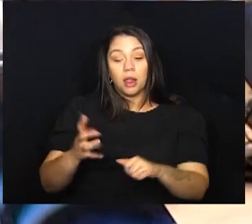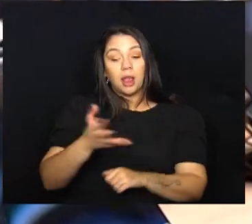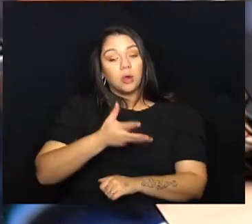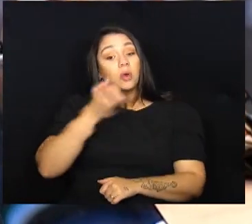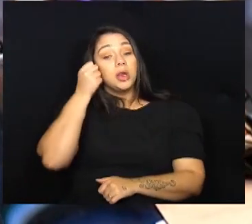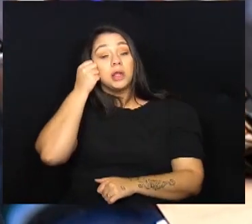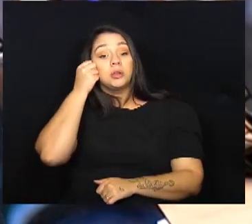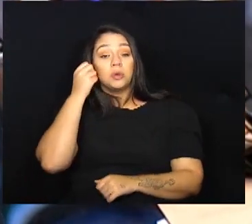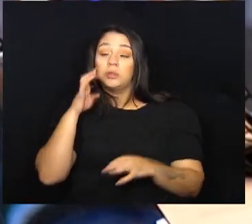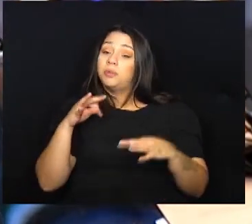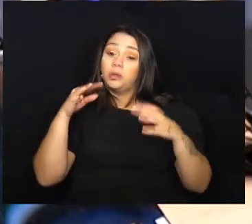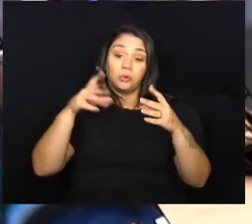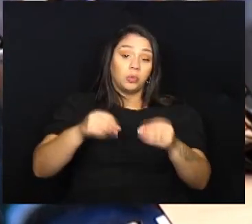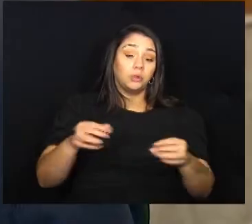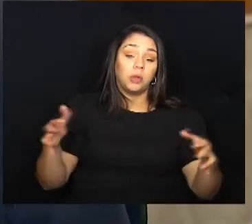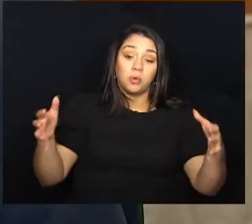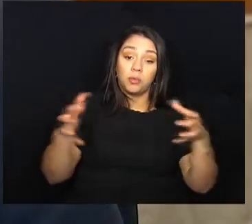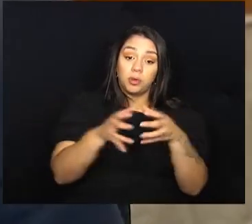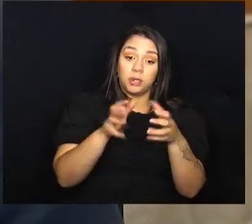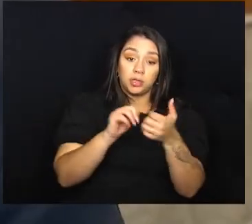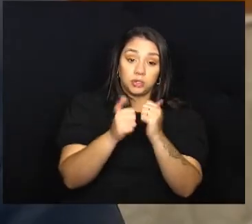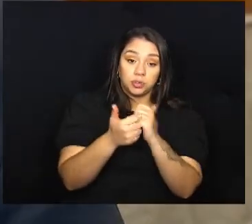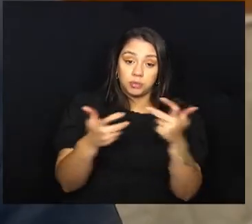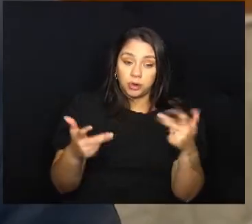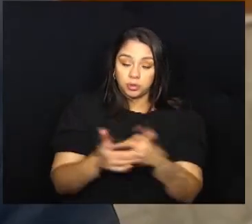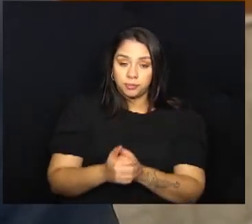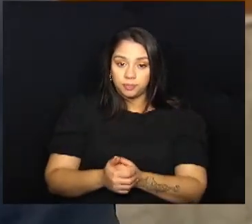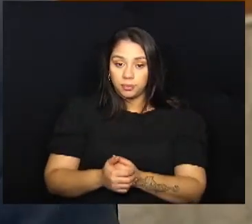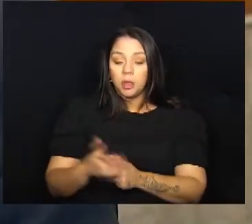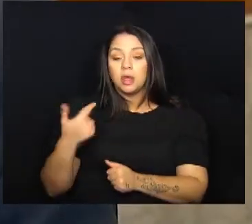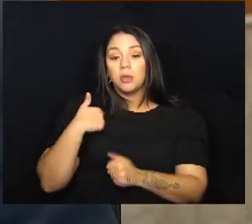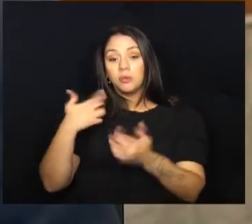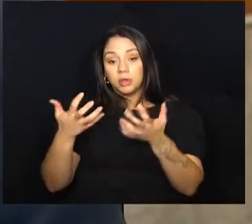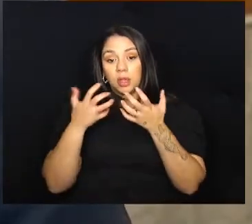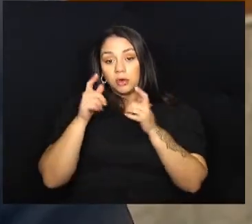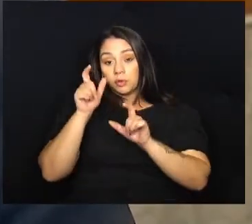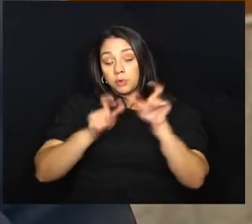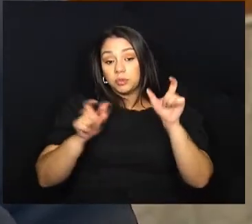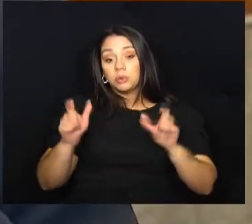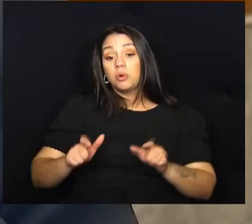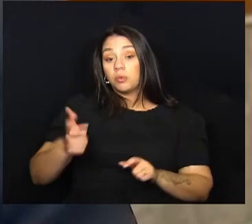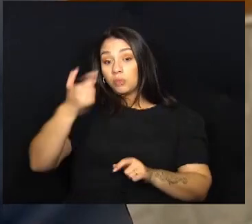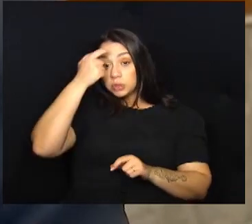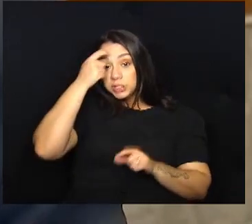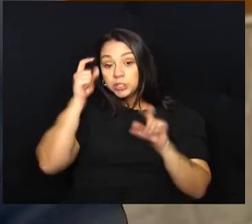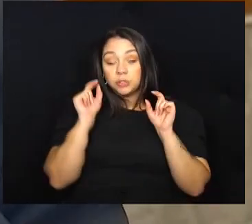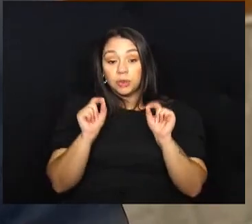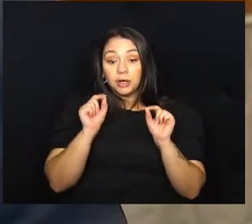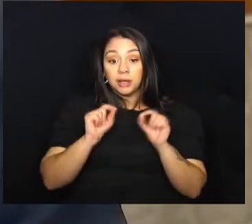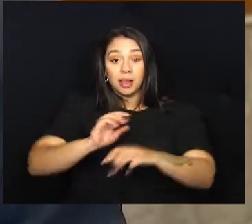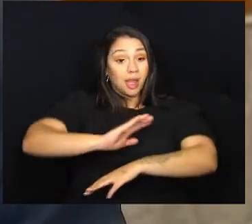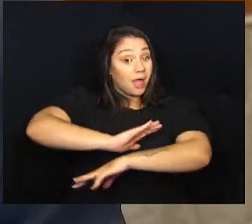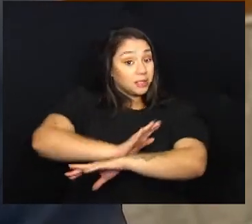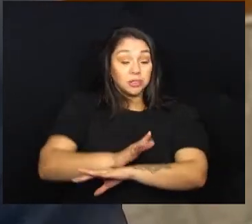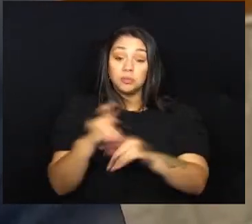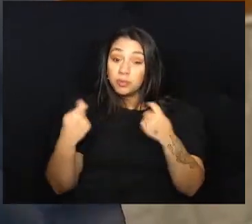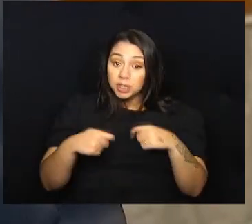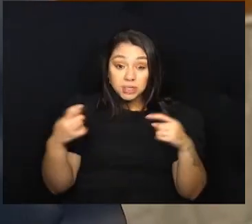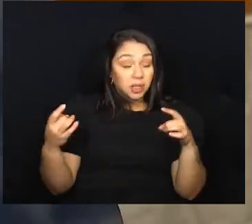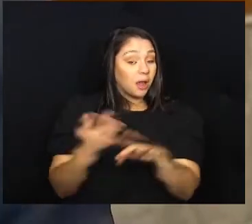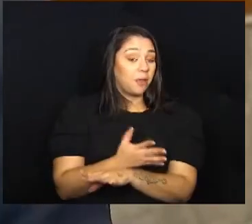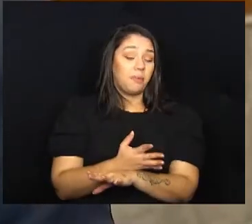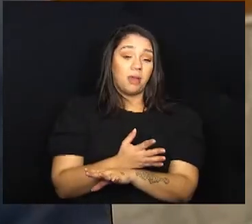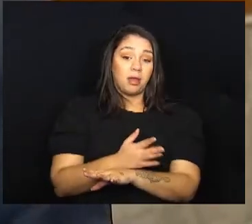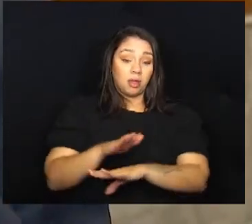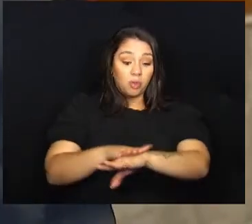para toda a comunidade esportiva. Eu quero que as pessoas se conscientizem que racismo tem que acabar. Cor